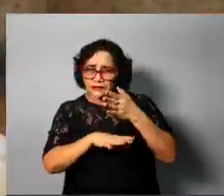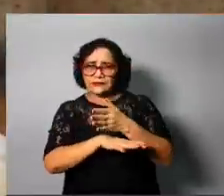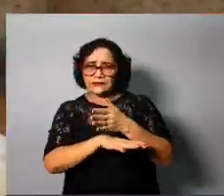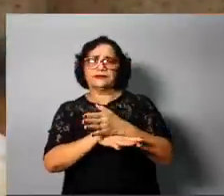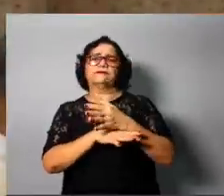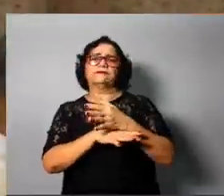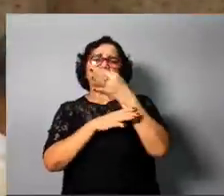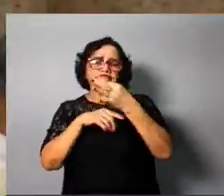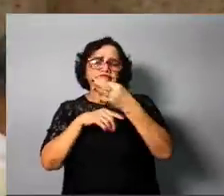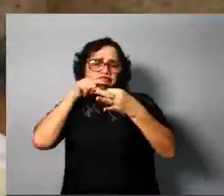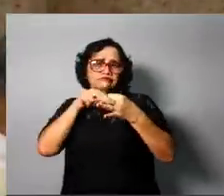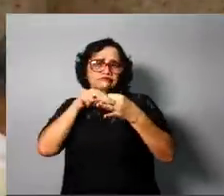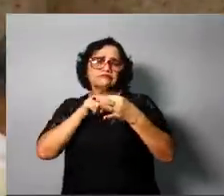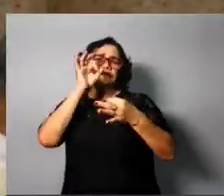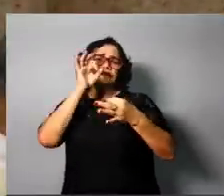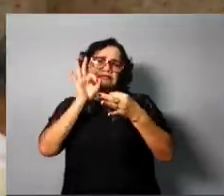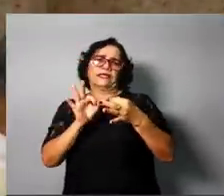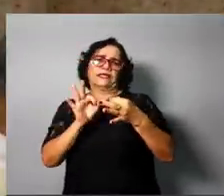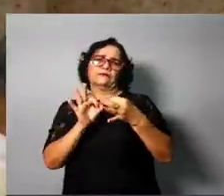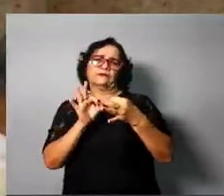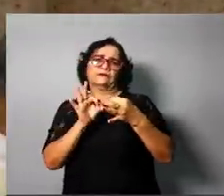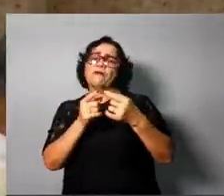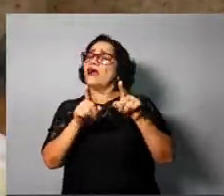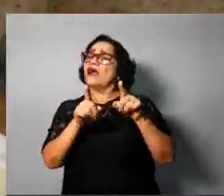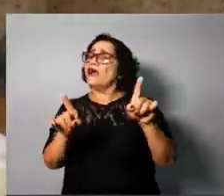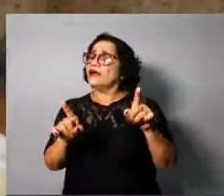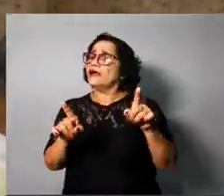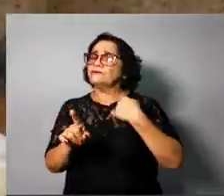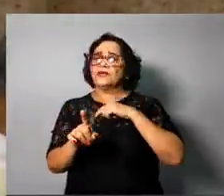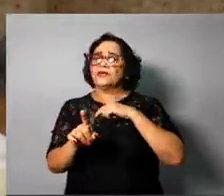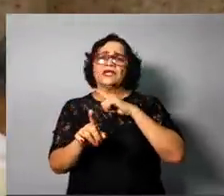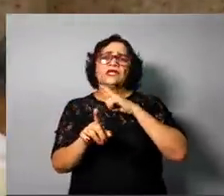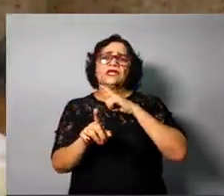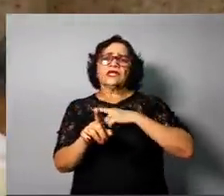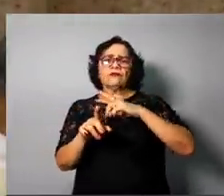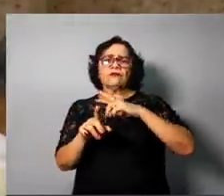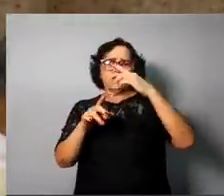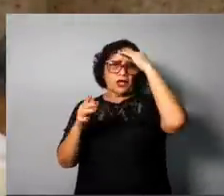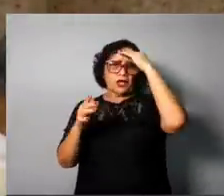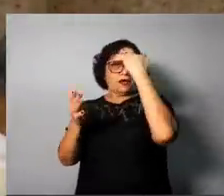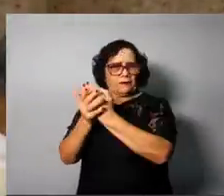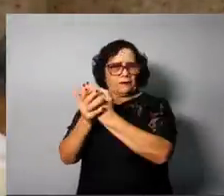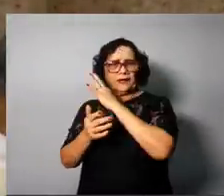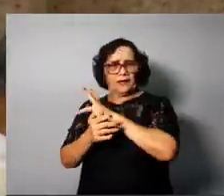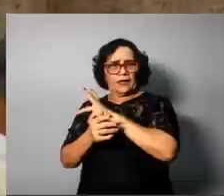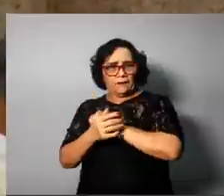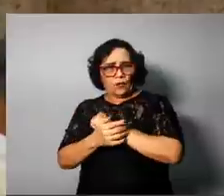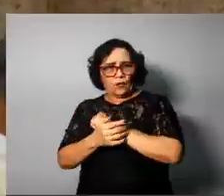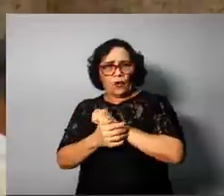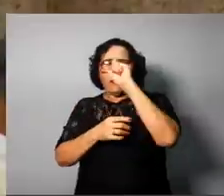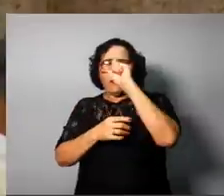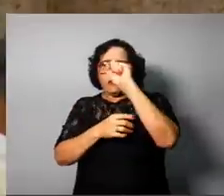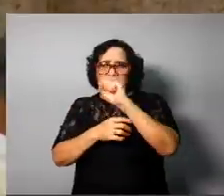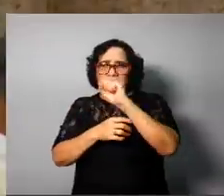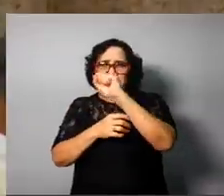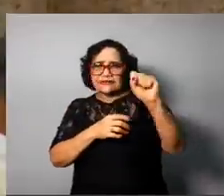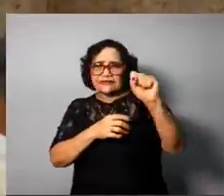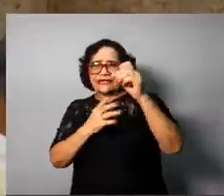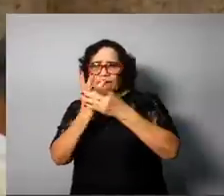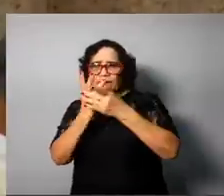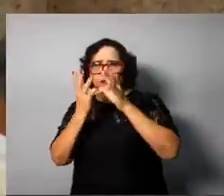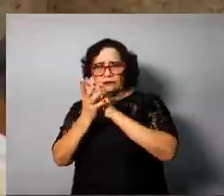Mas será que temos também o maior respeito e amor pelo sacramento do matrimônio? Porque lá, no